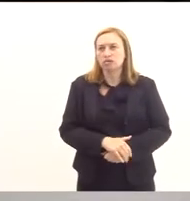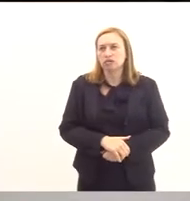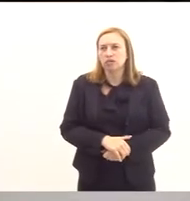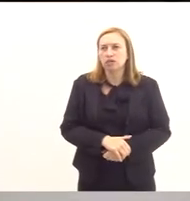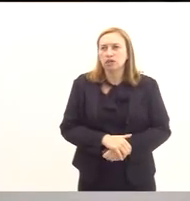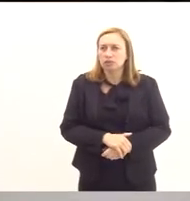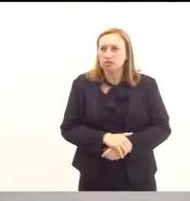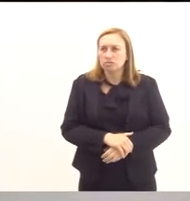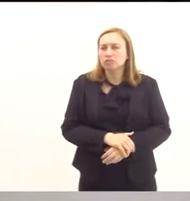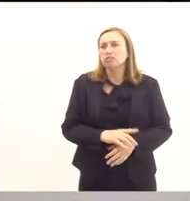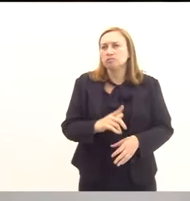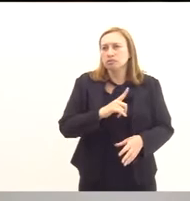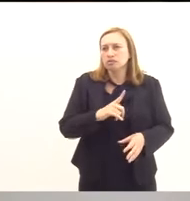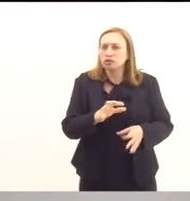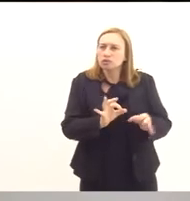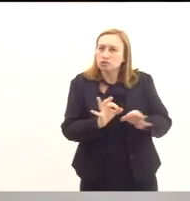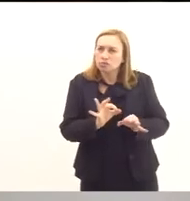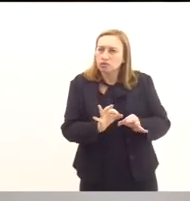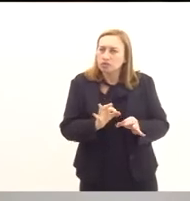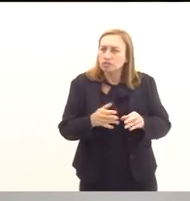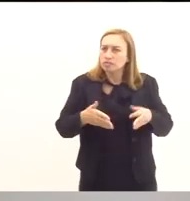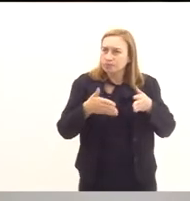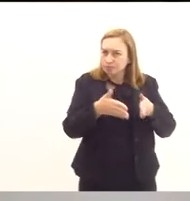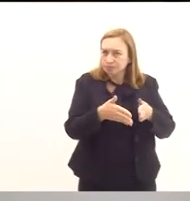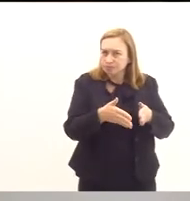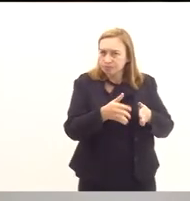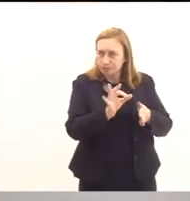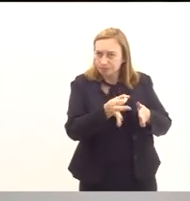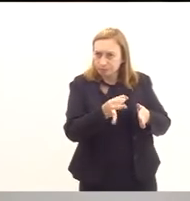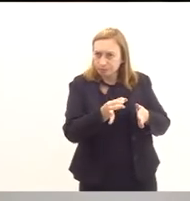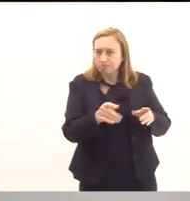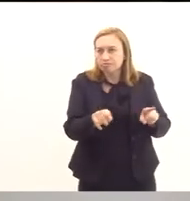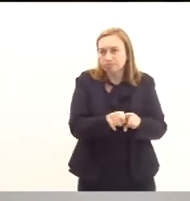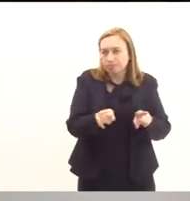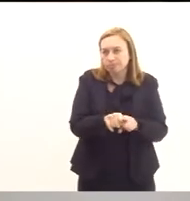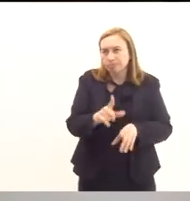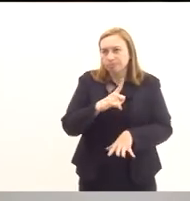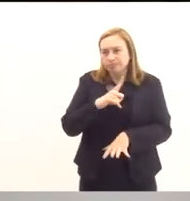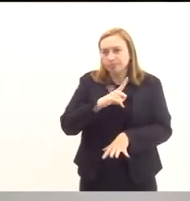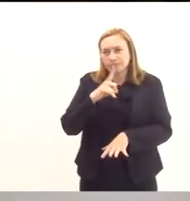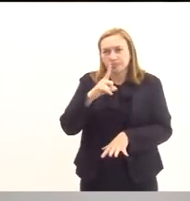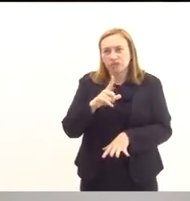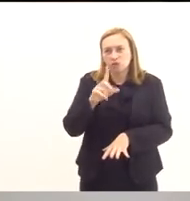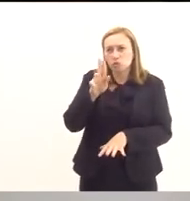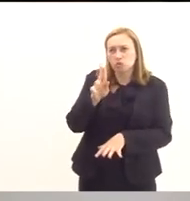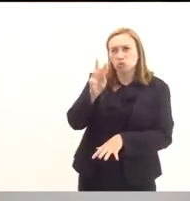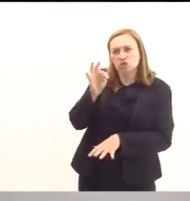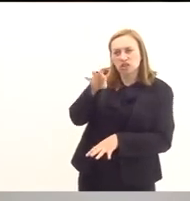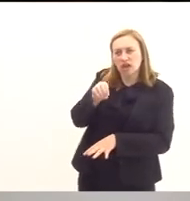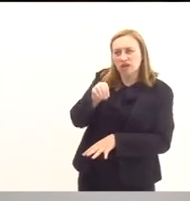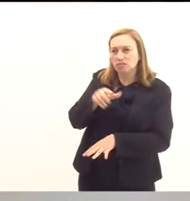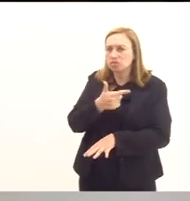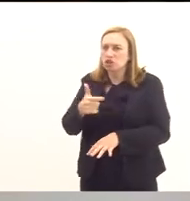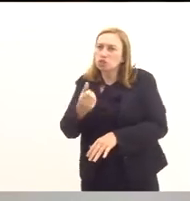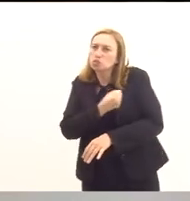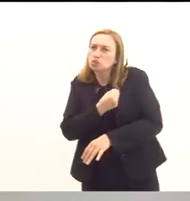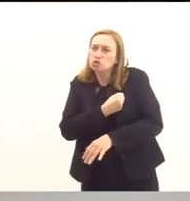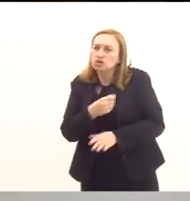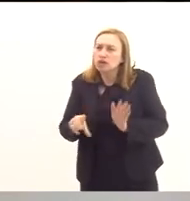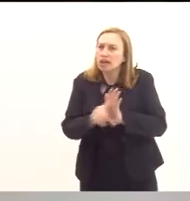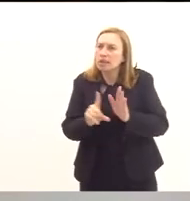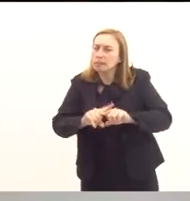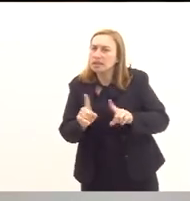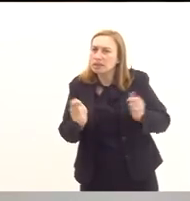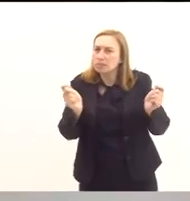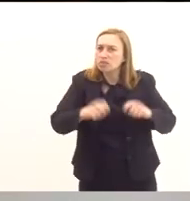em grande parte fruto desse programa específico e também existiu agora Gustavo não tem aqui o número das leis mas também existe uma